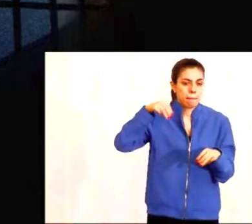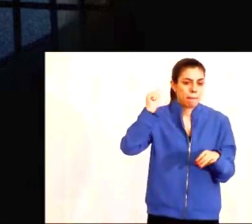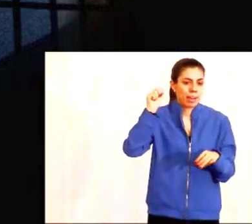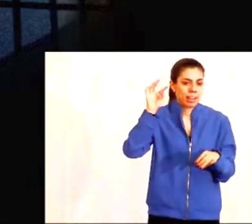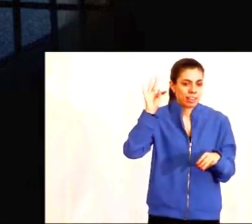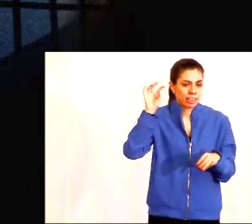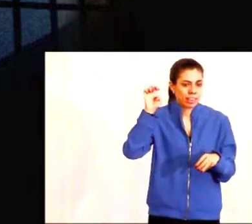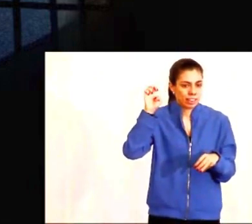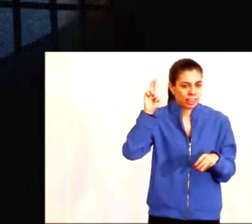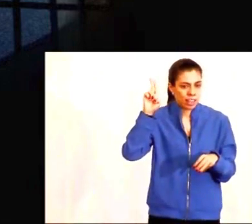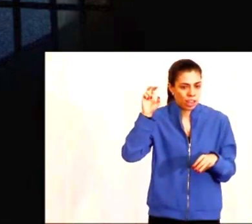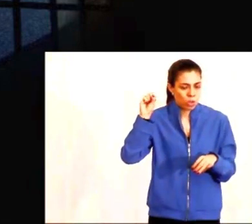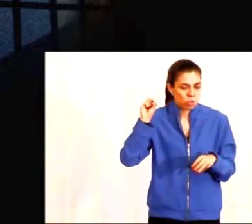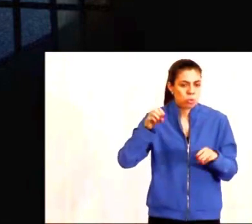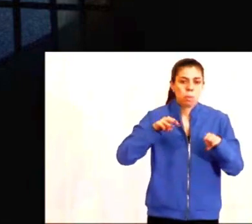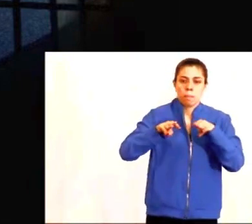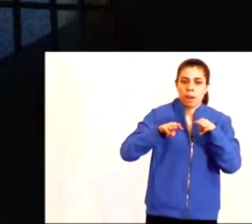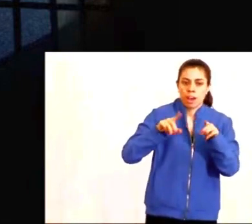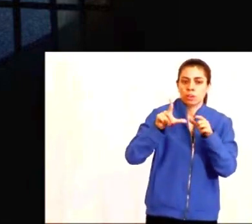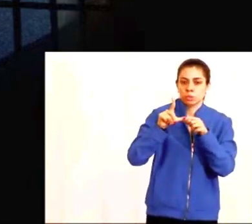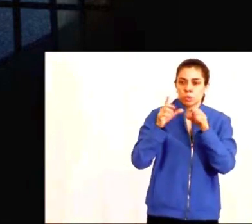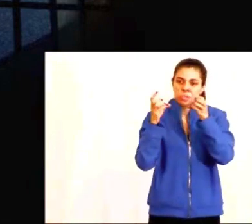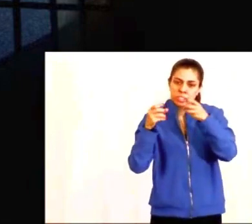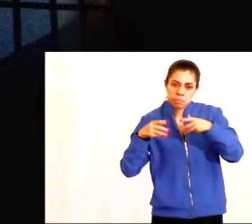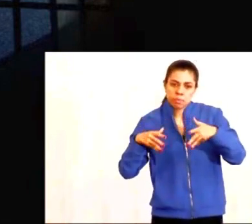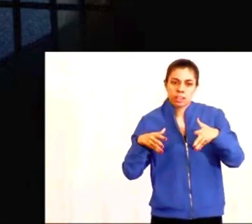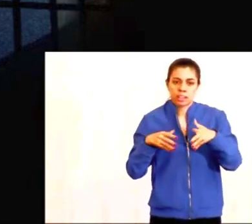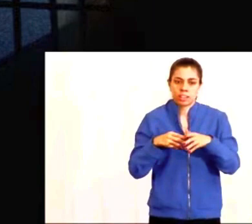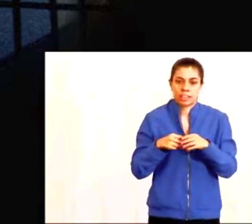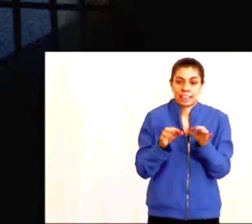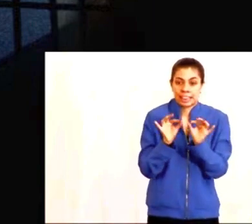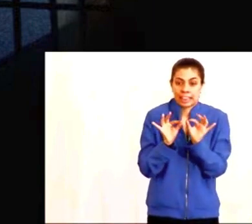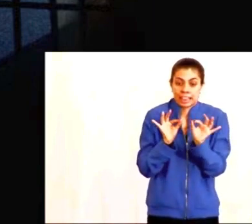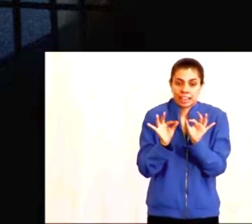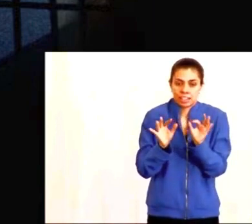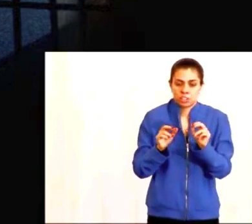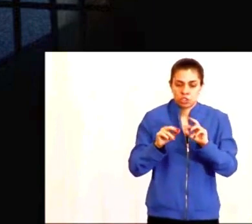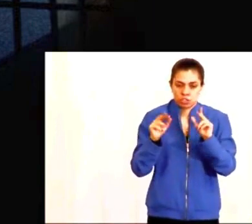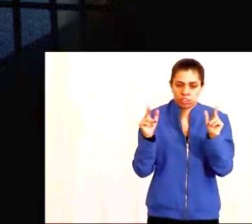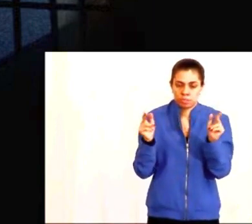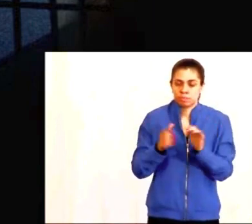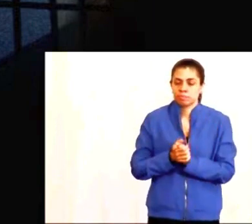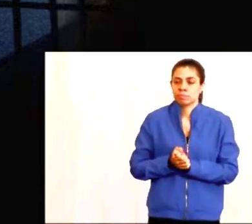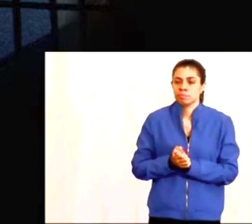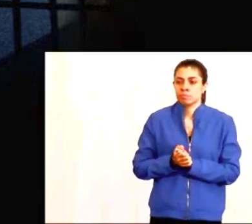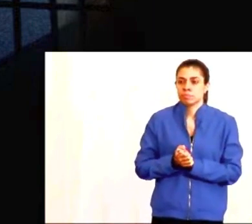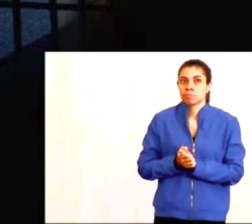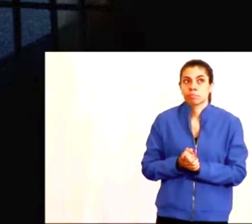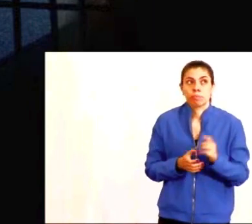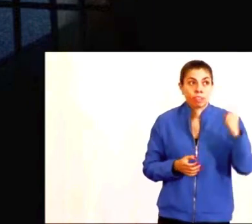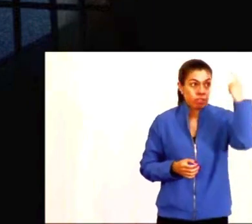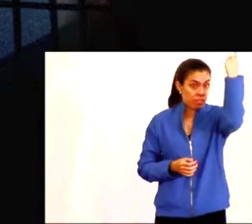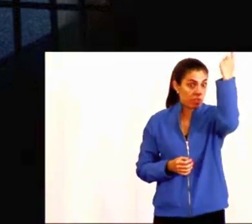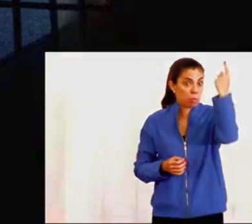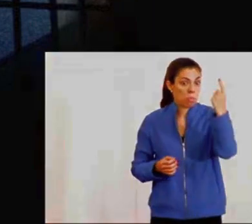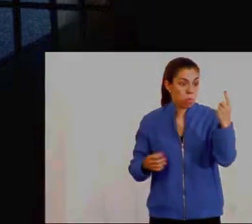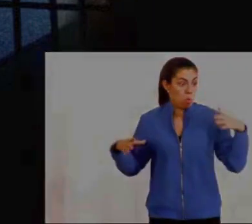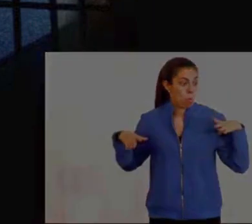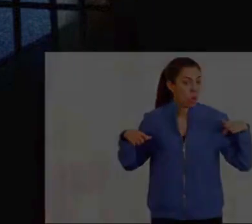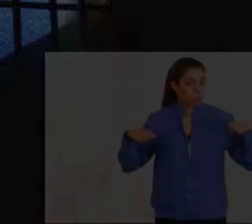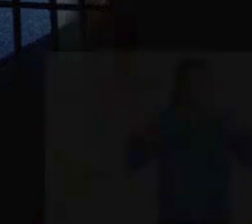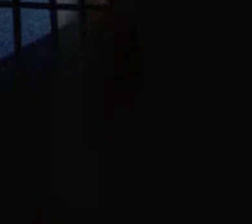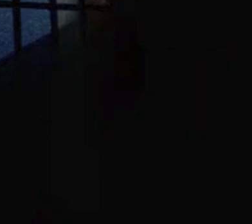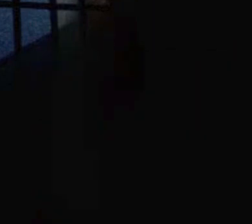Jesus. Eis que houve um grande terremoto, porque um anjo do Senhor desceu do céu,